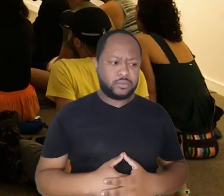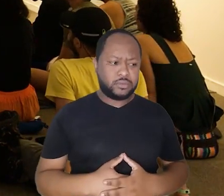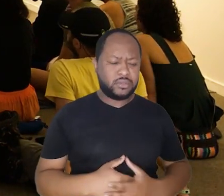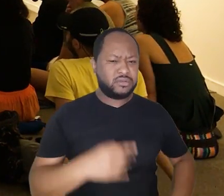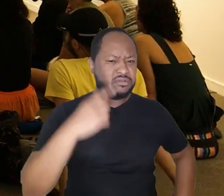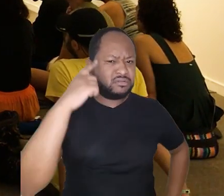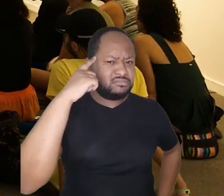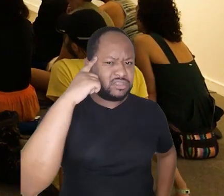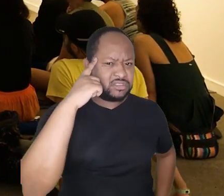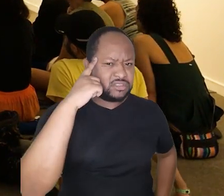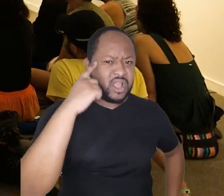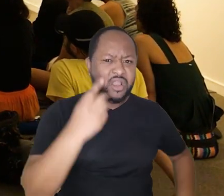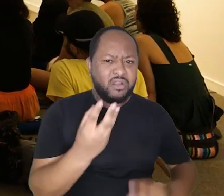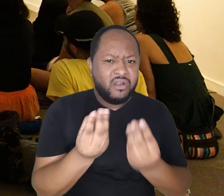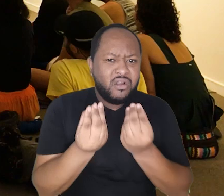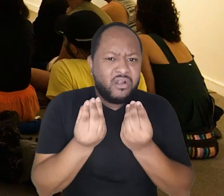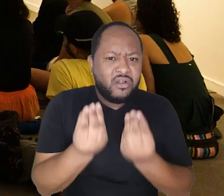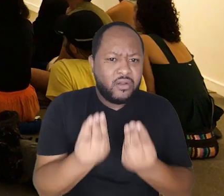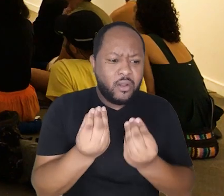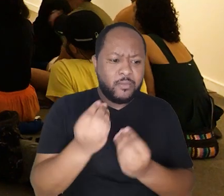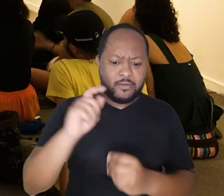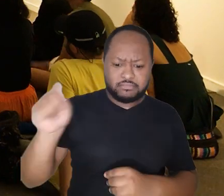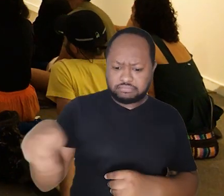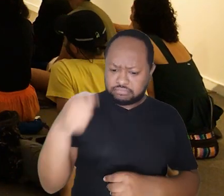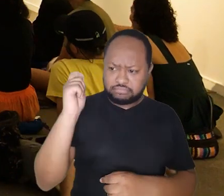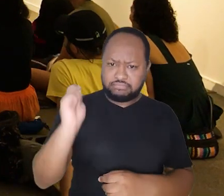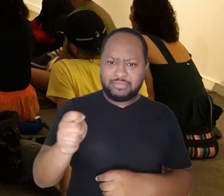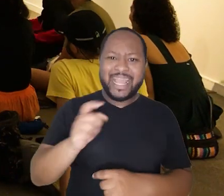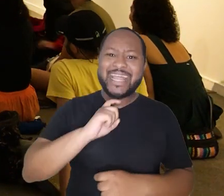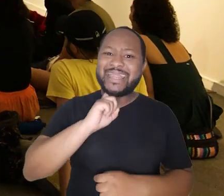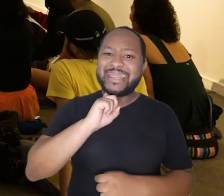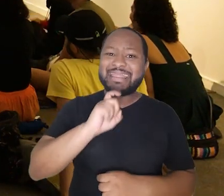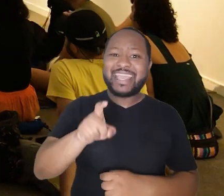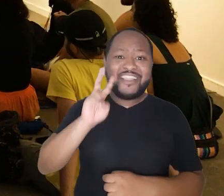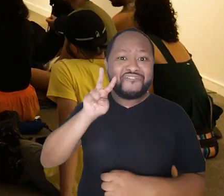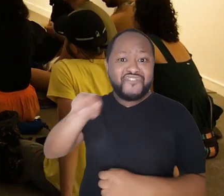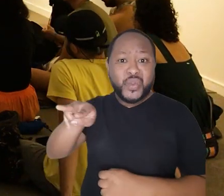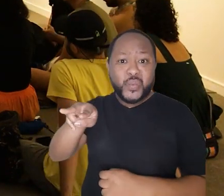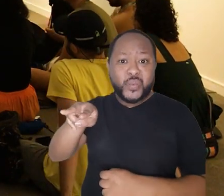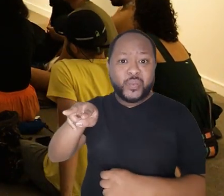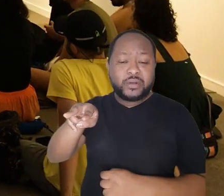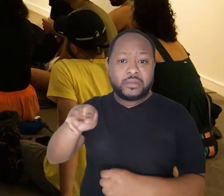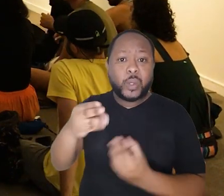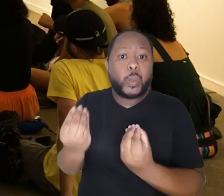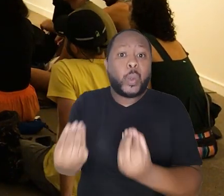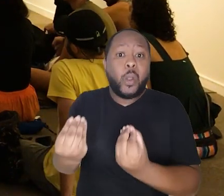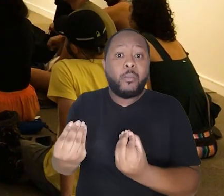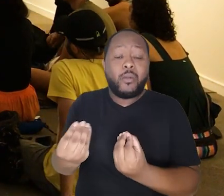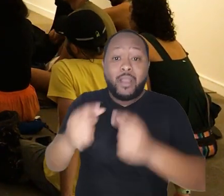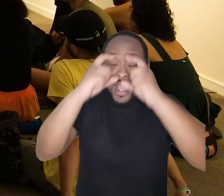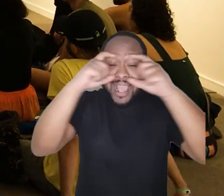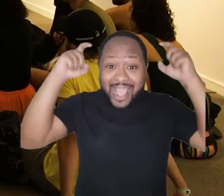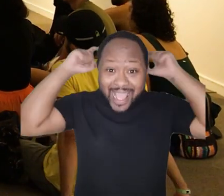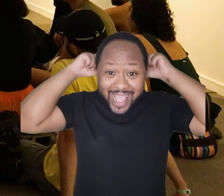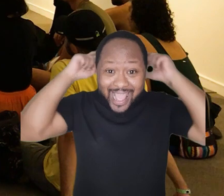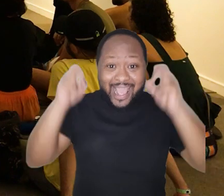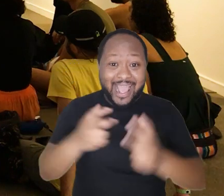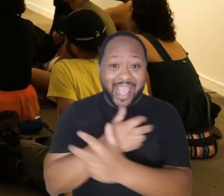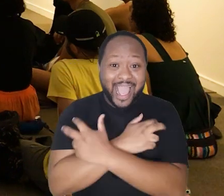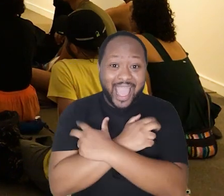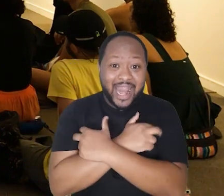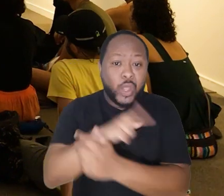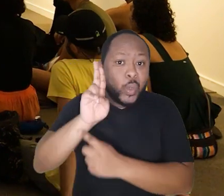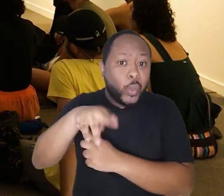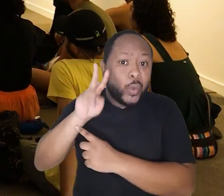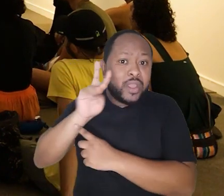Aí pensa, né? Como trazer a fada que ninguém nunca viu? Ele também nunca viu. Como faz?